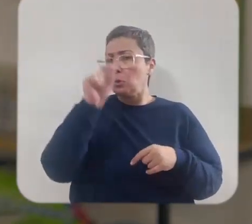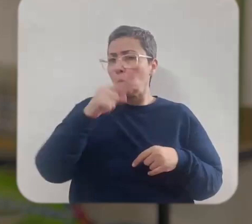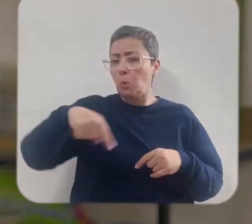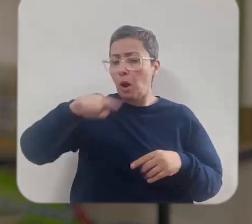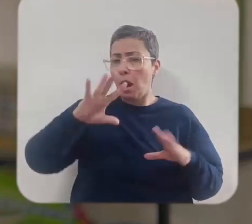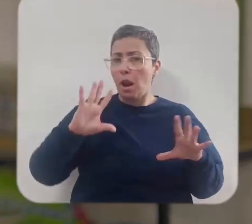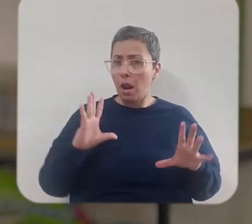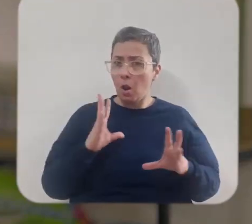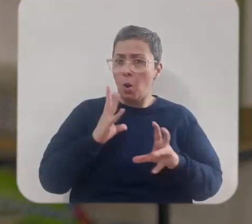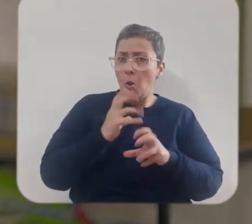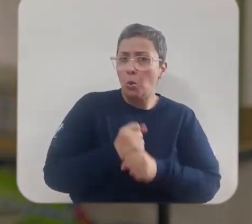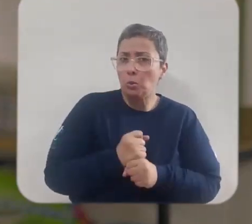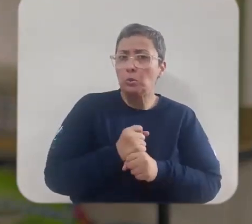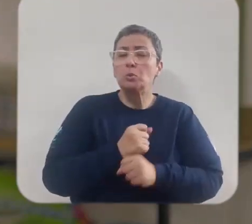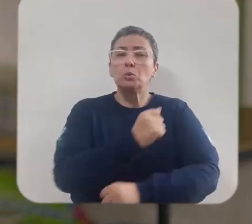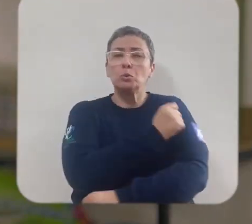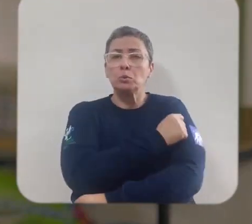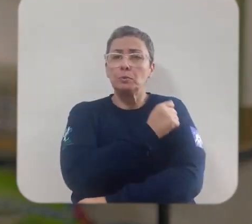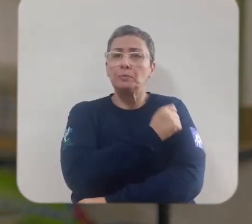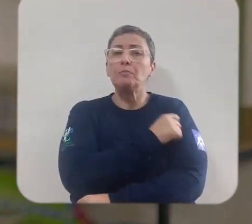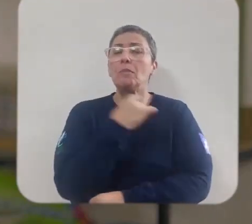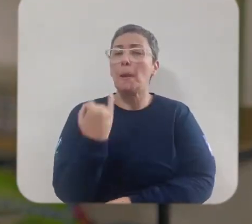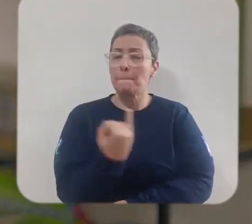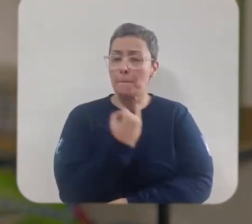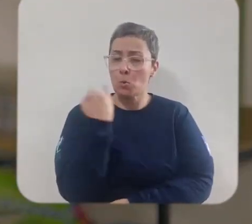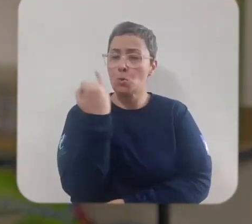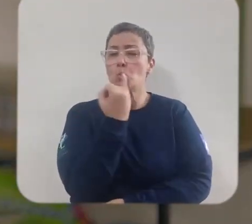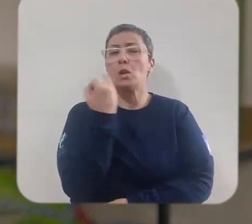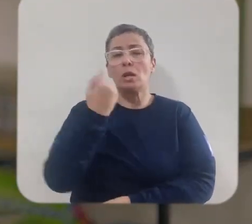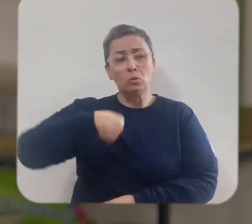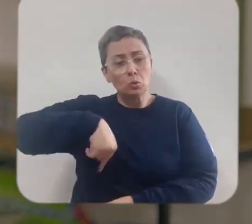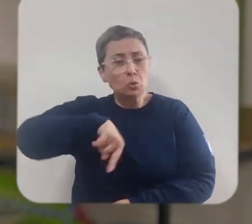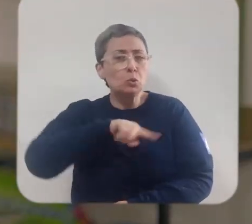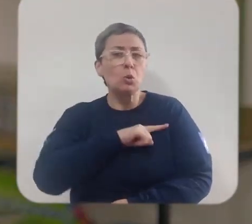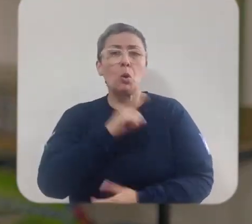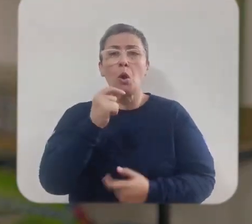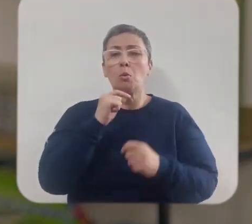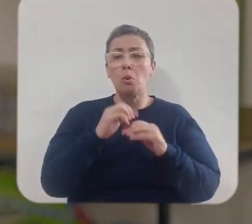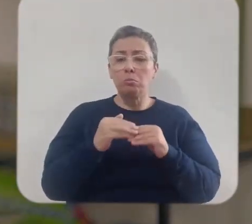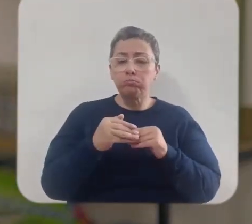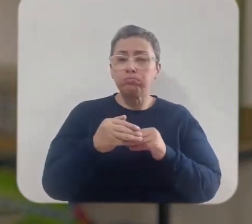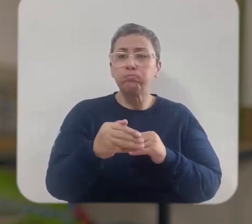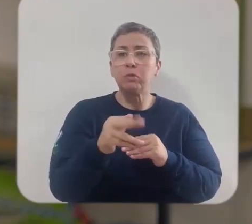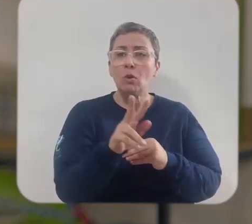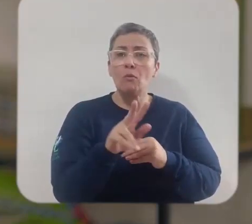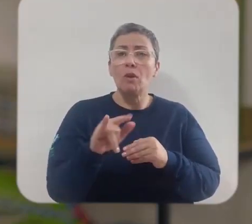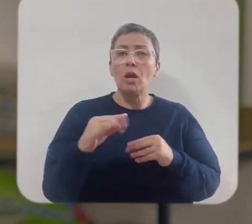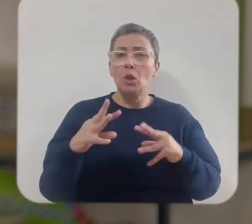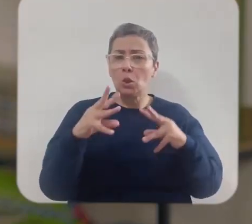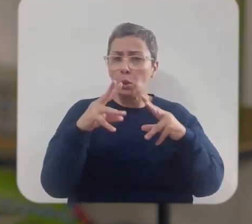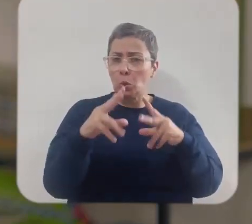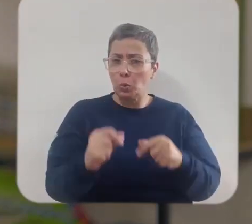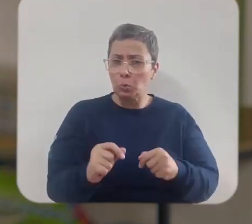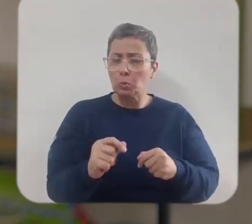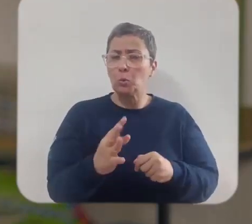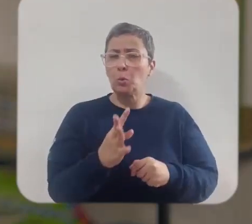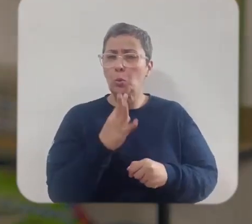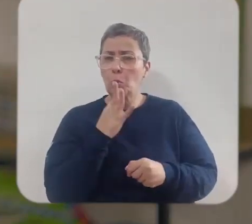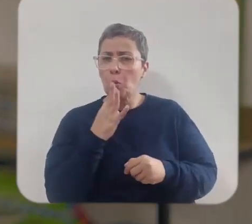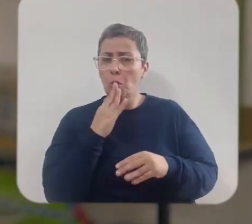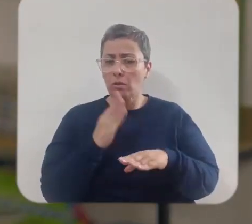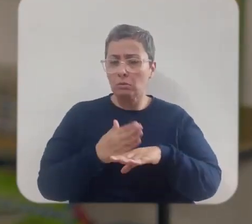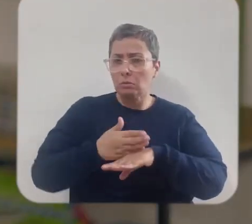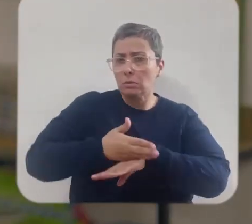na sua totalidade de educandos, é importante olhar para essa previsibilidade. Se todos têm,